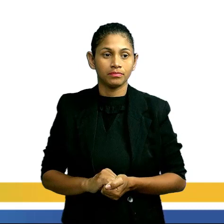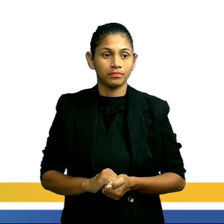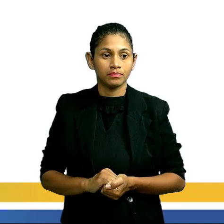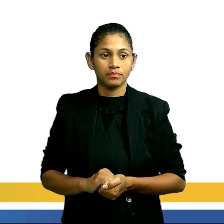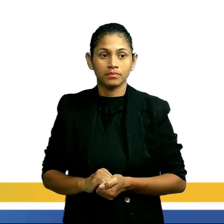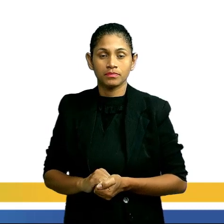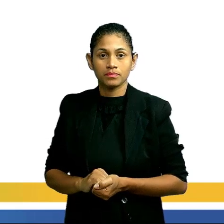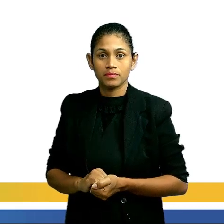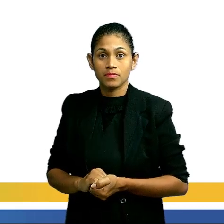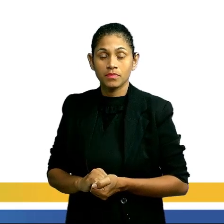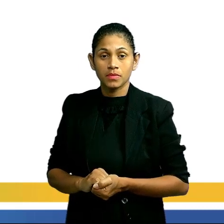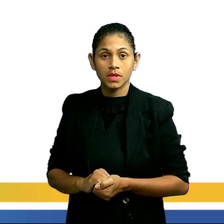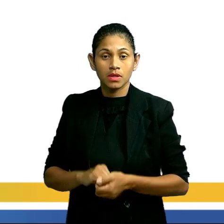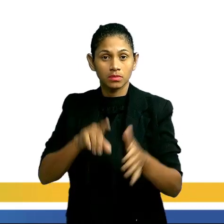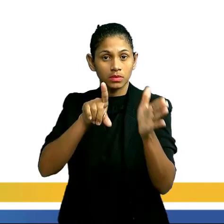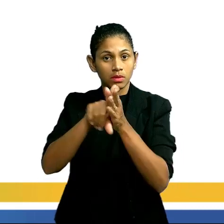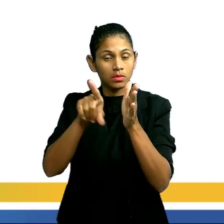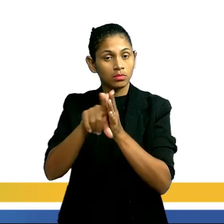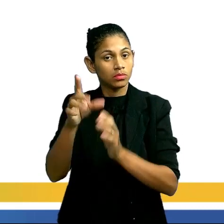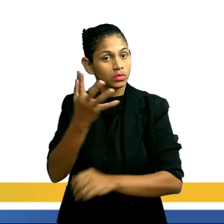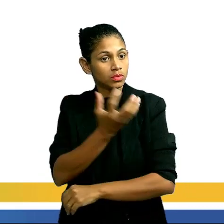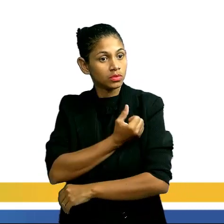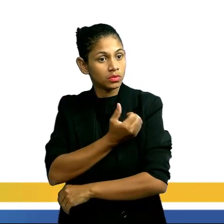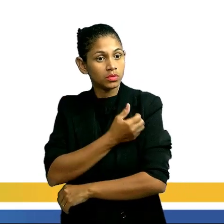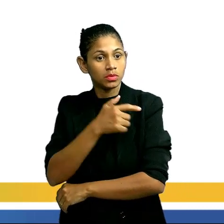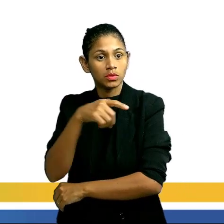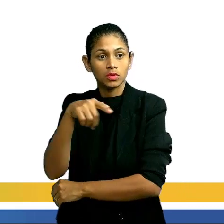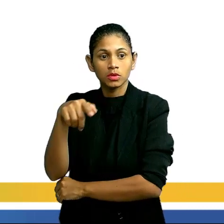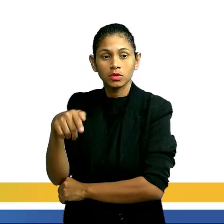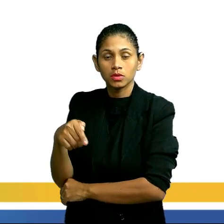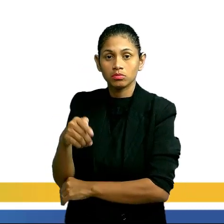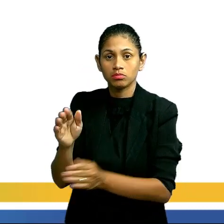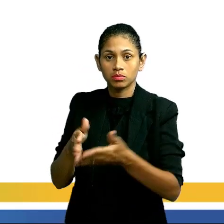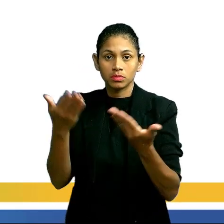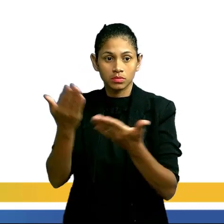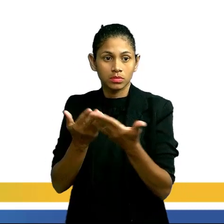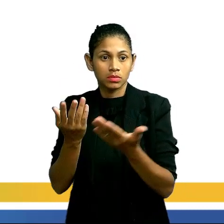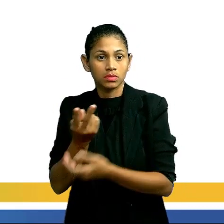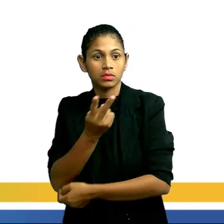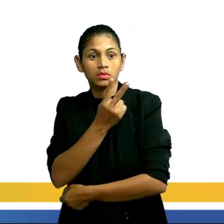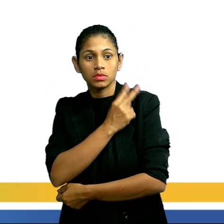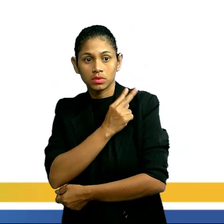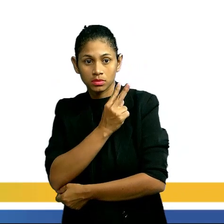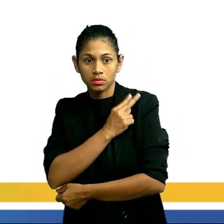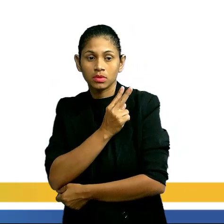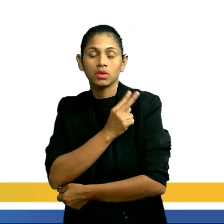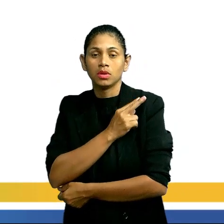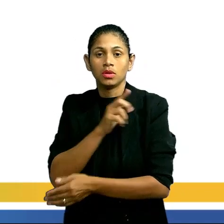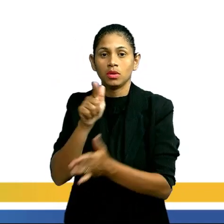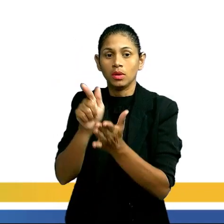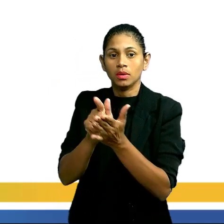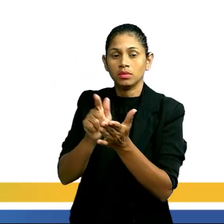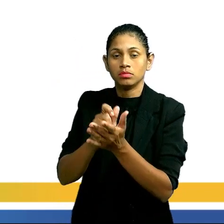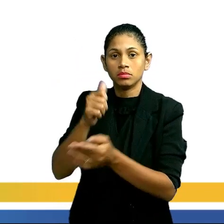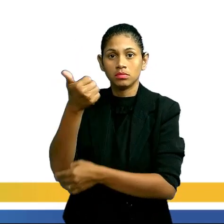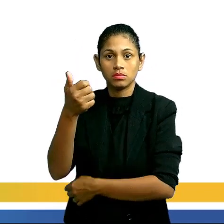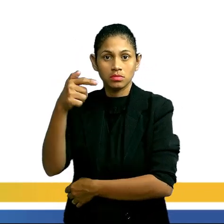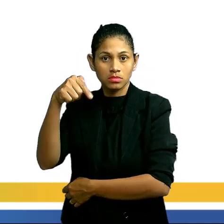Questão 7. Livro Resolvendo em 2, página 170. Nossa última questão da aula de